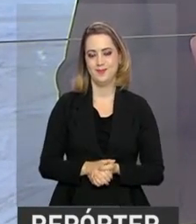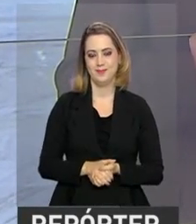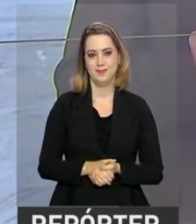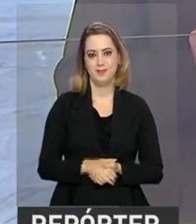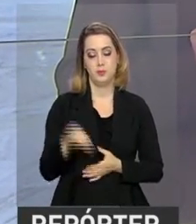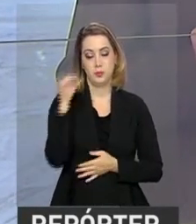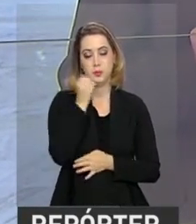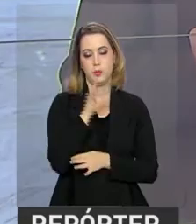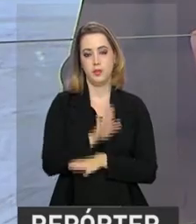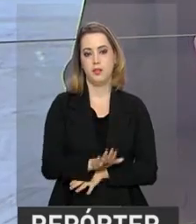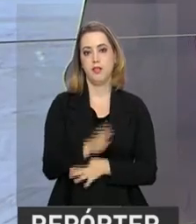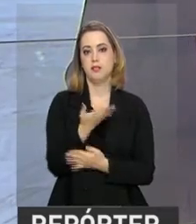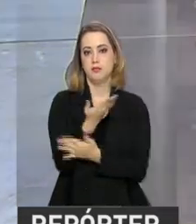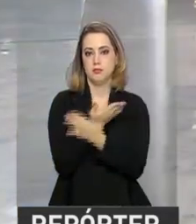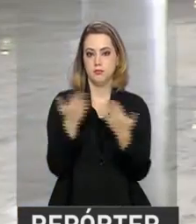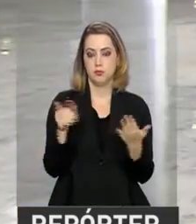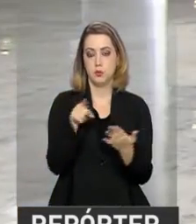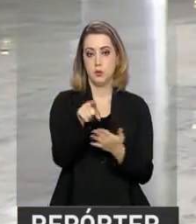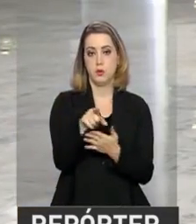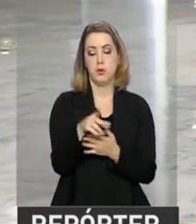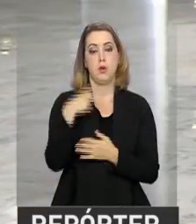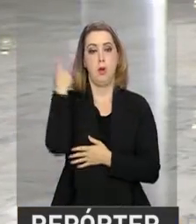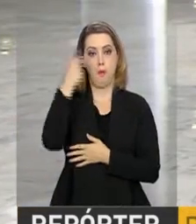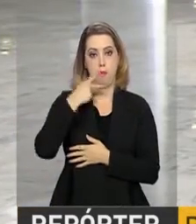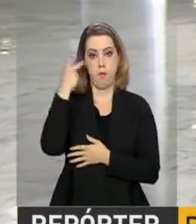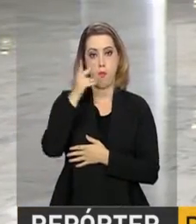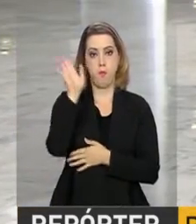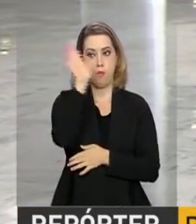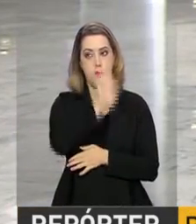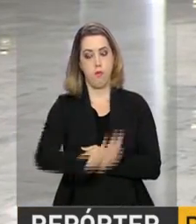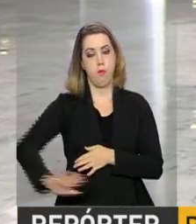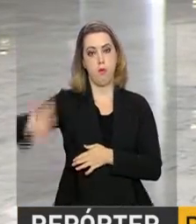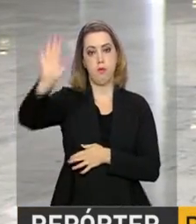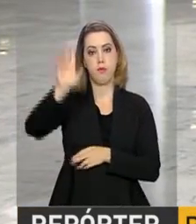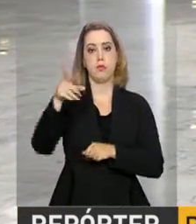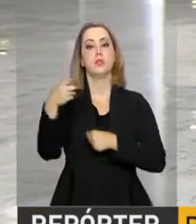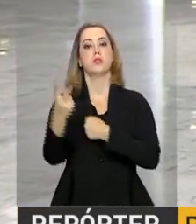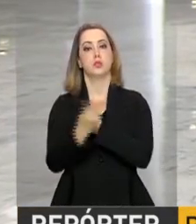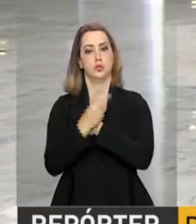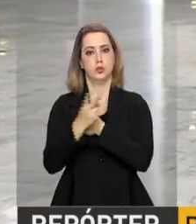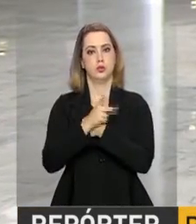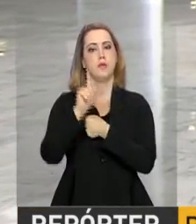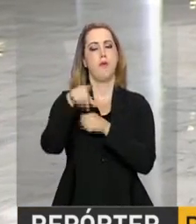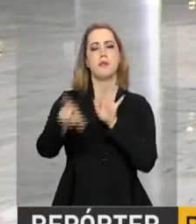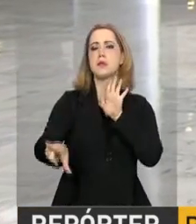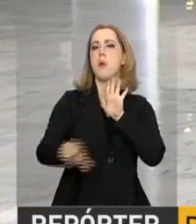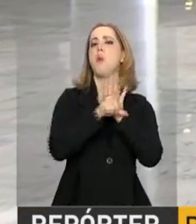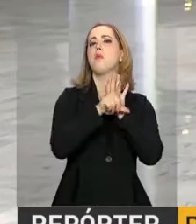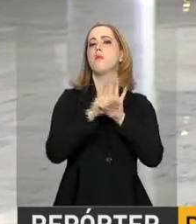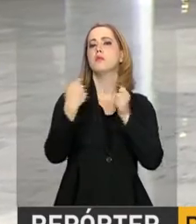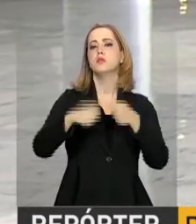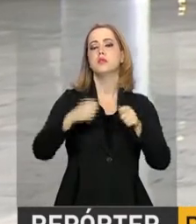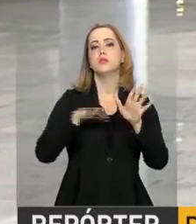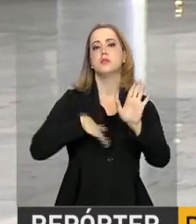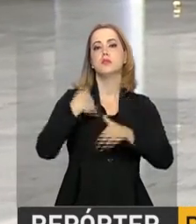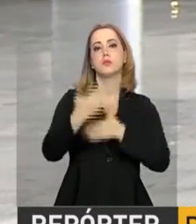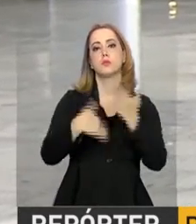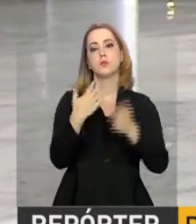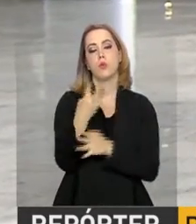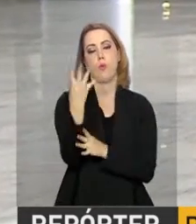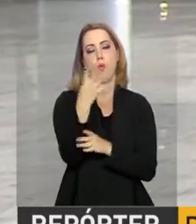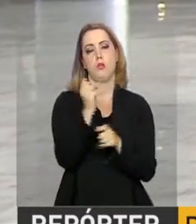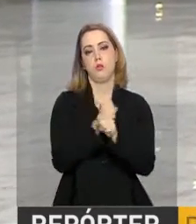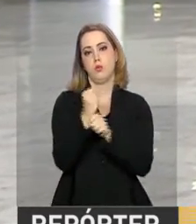tarde boa tarde jaime a política nacional de defesa por lei obrigatoriamente precisa ser atualizado a cada quatro